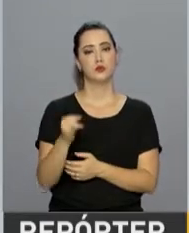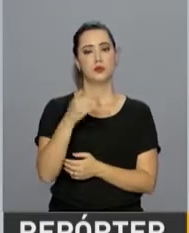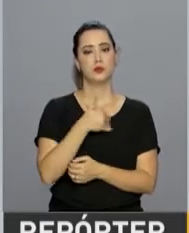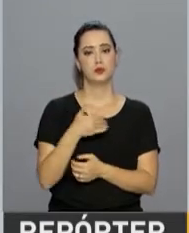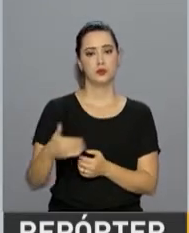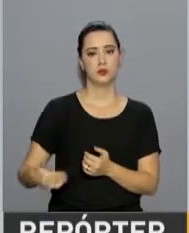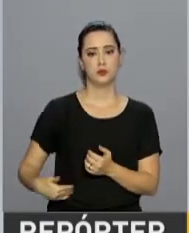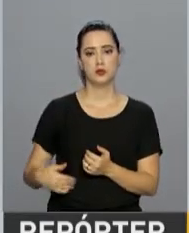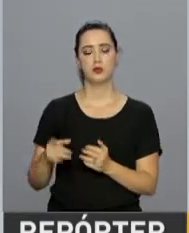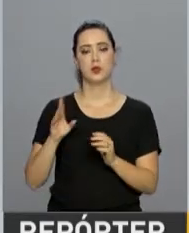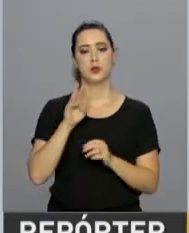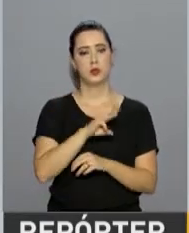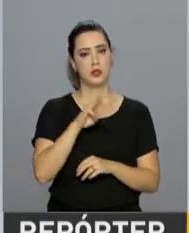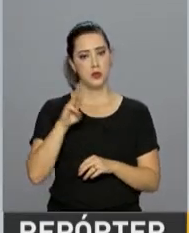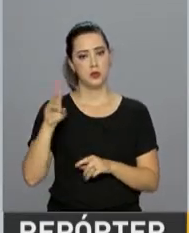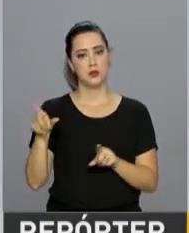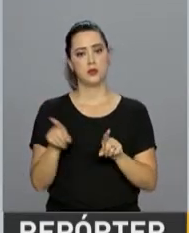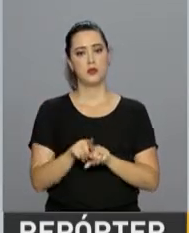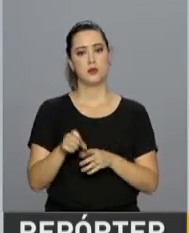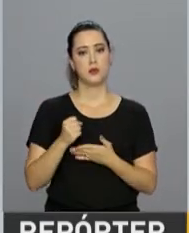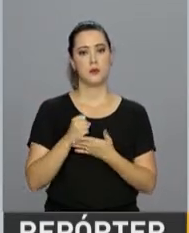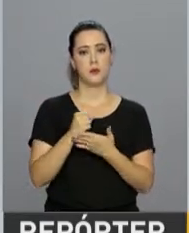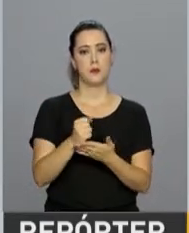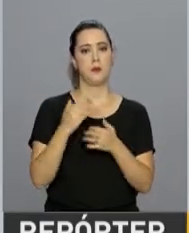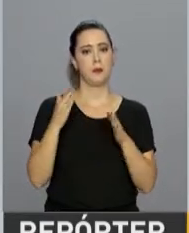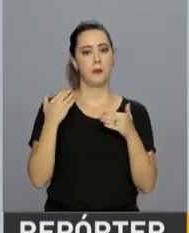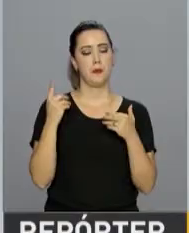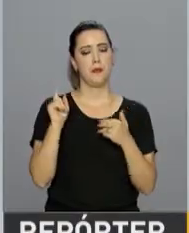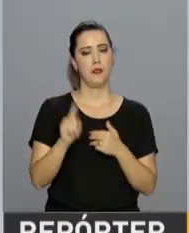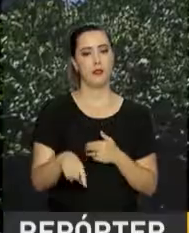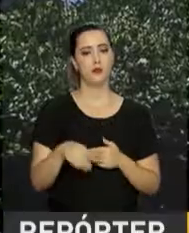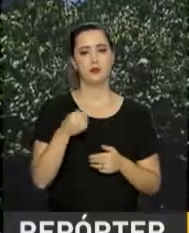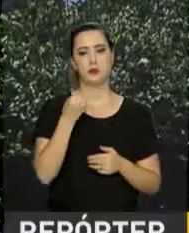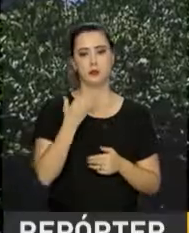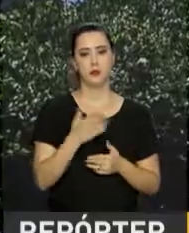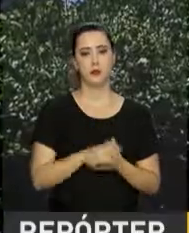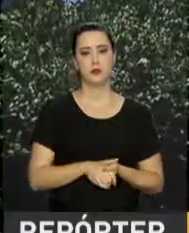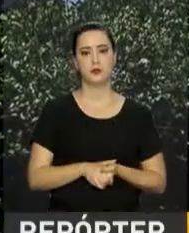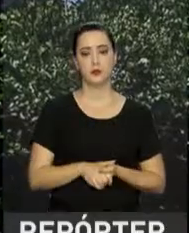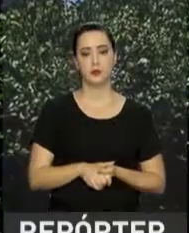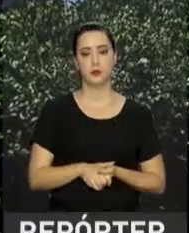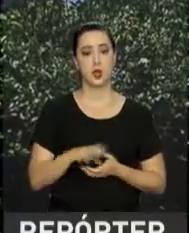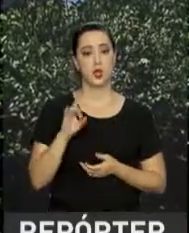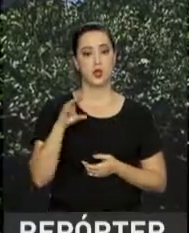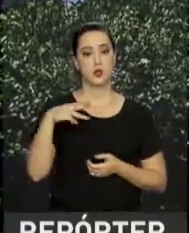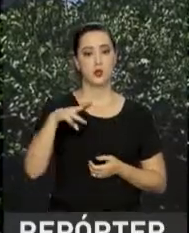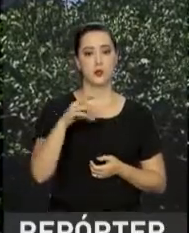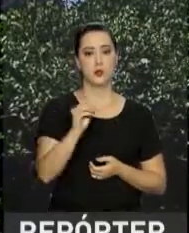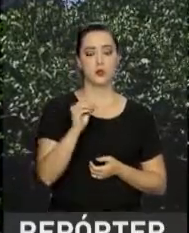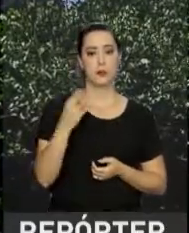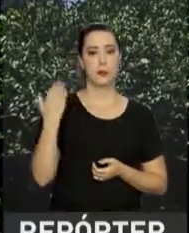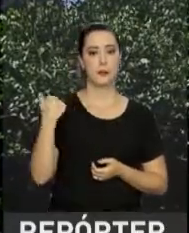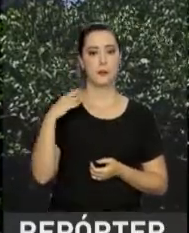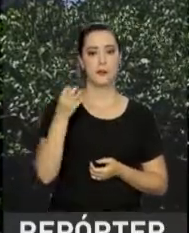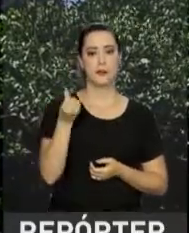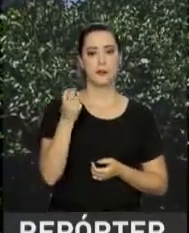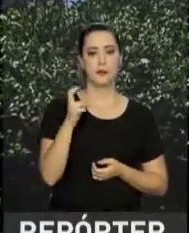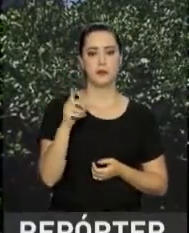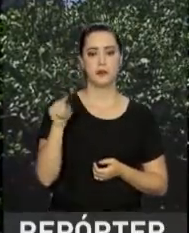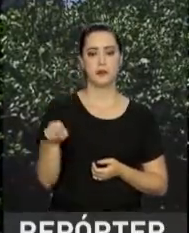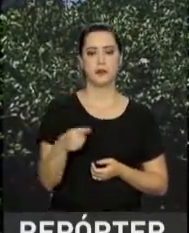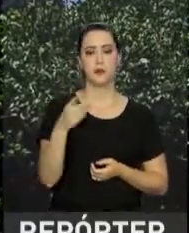governo tem um site também oferece então é bem tratado só no mês de março mais de 65 mil pessoas